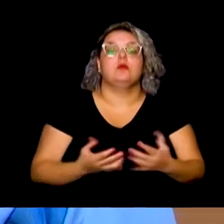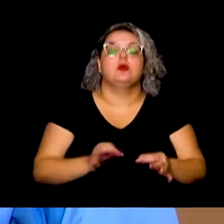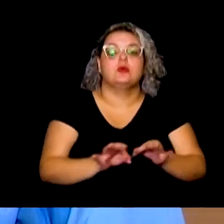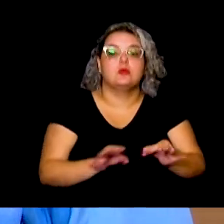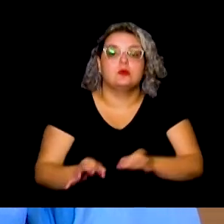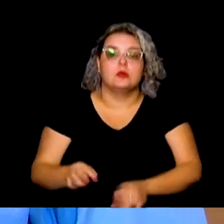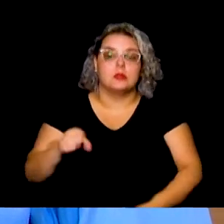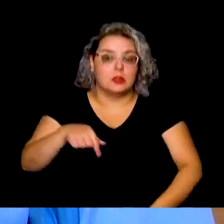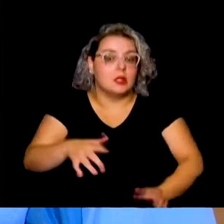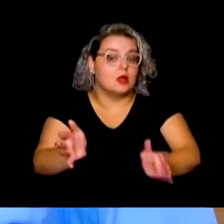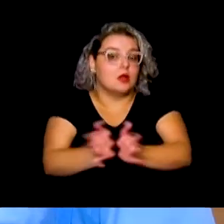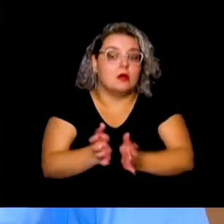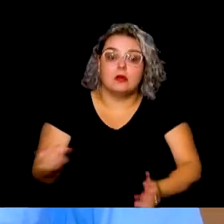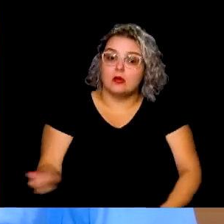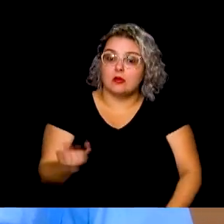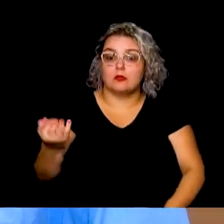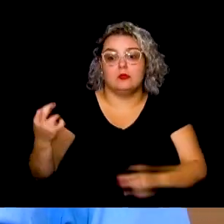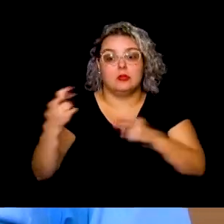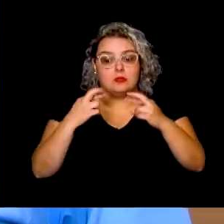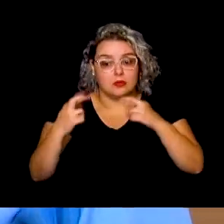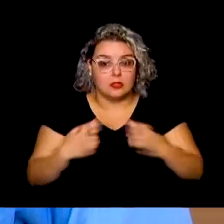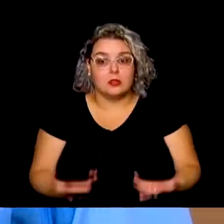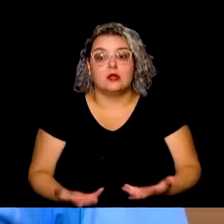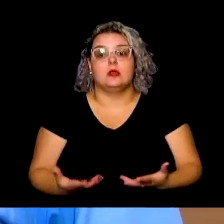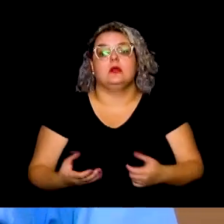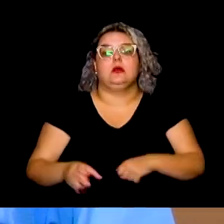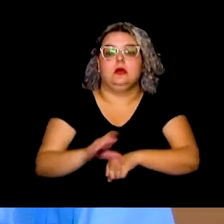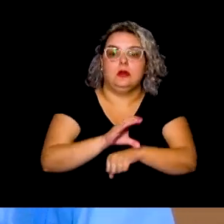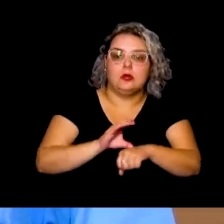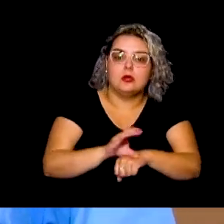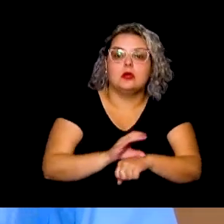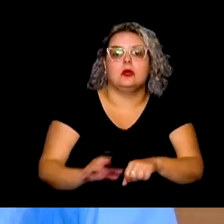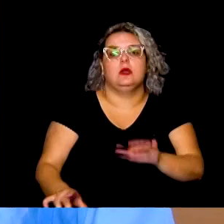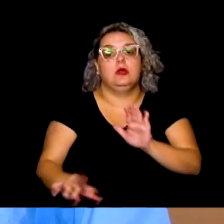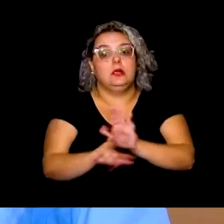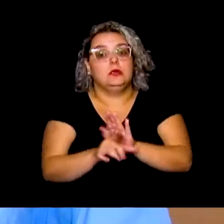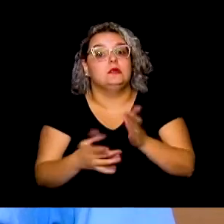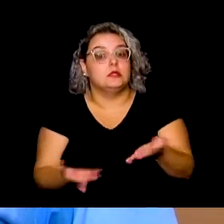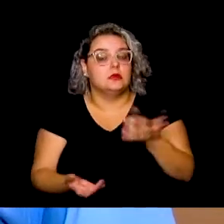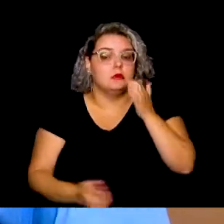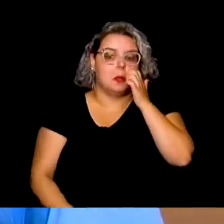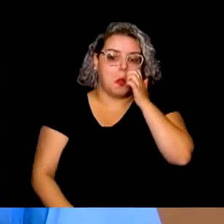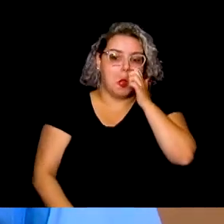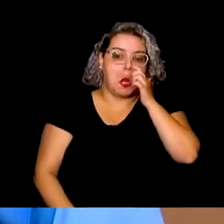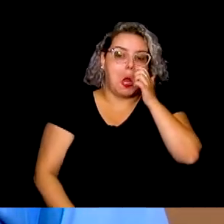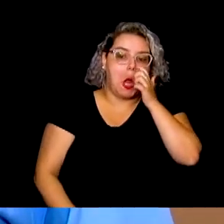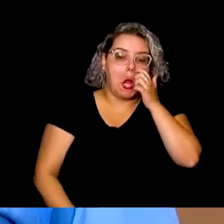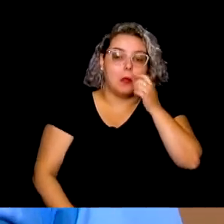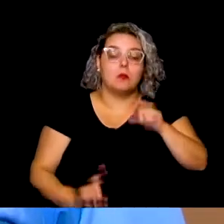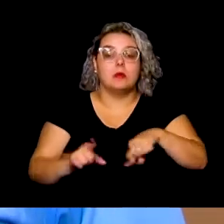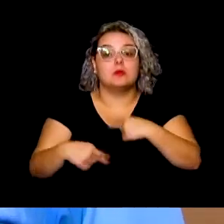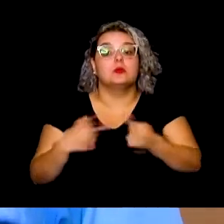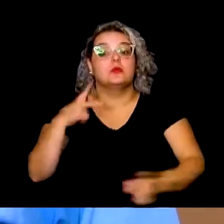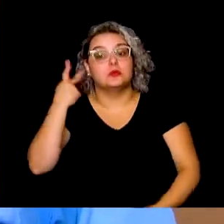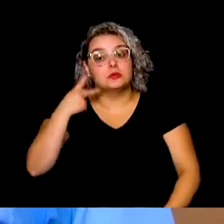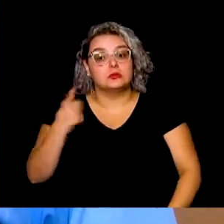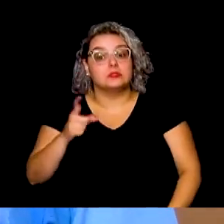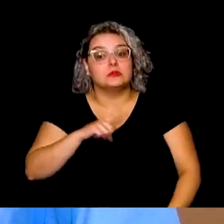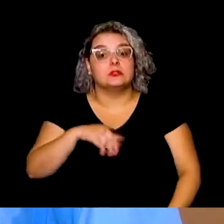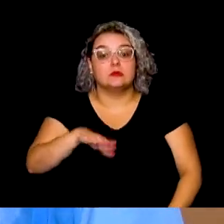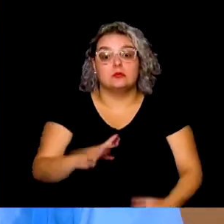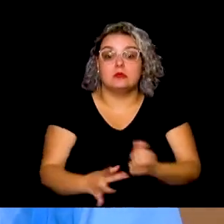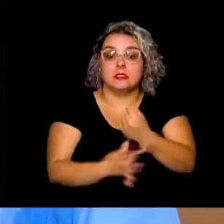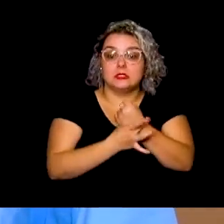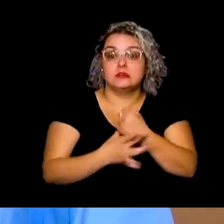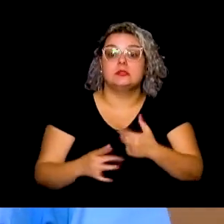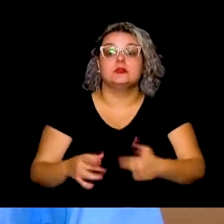projetos e essa comissão ela é fundamental para verificar a concessionalidade a legalidade para que os